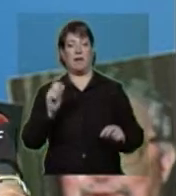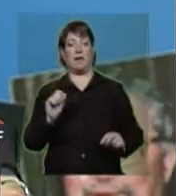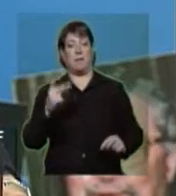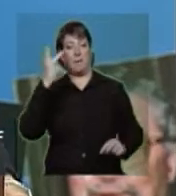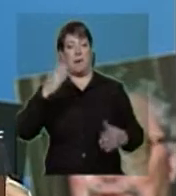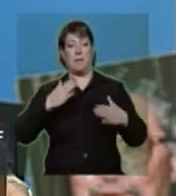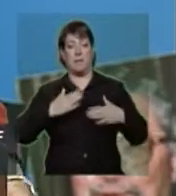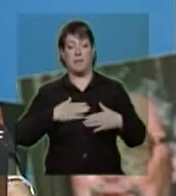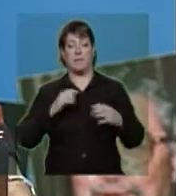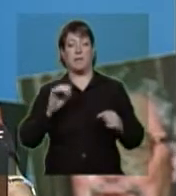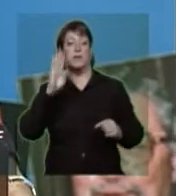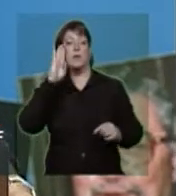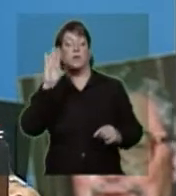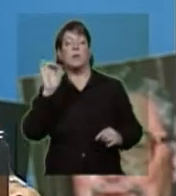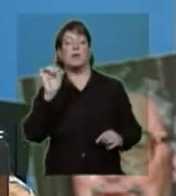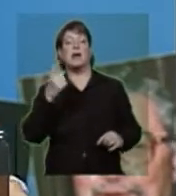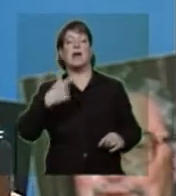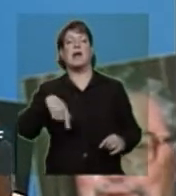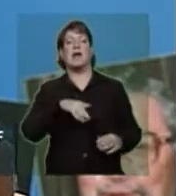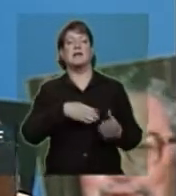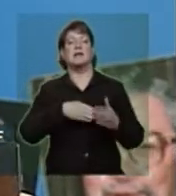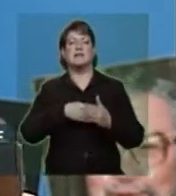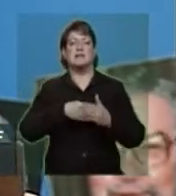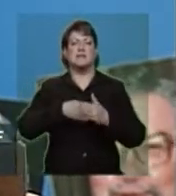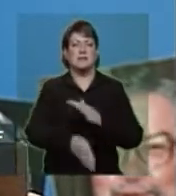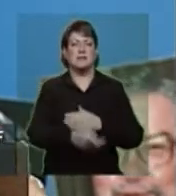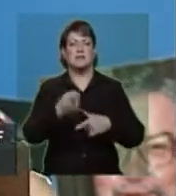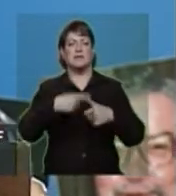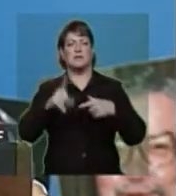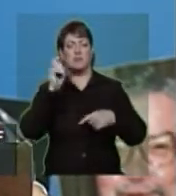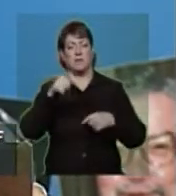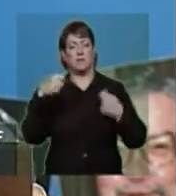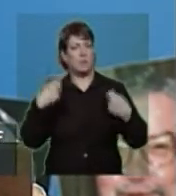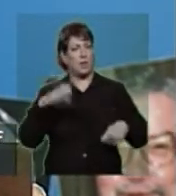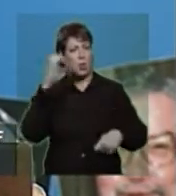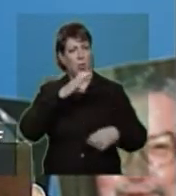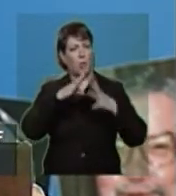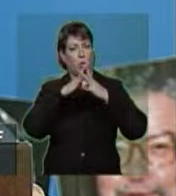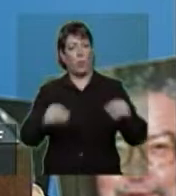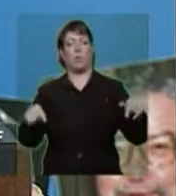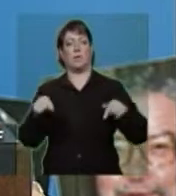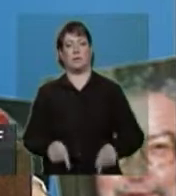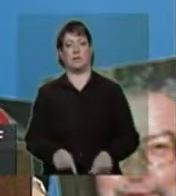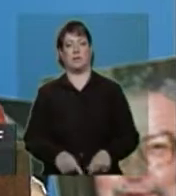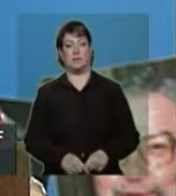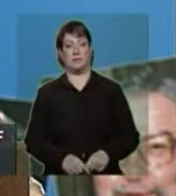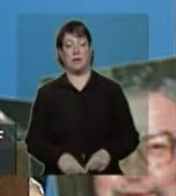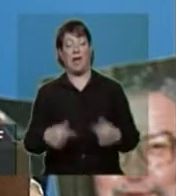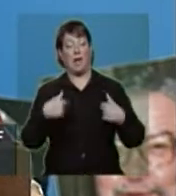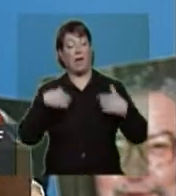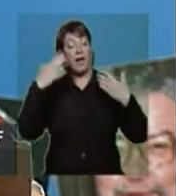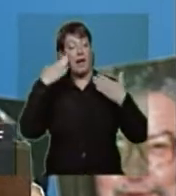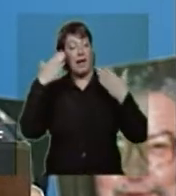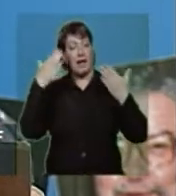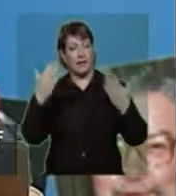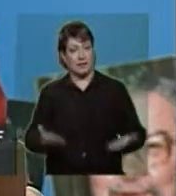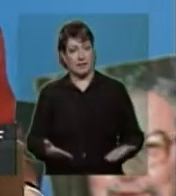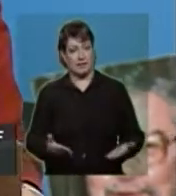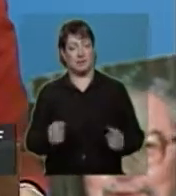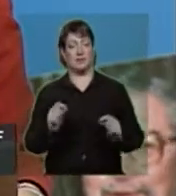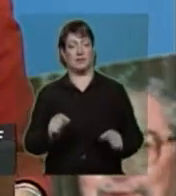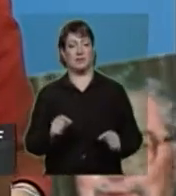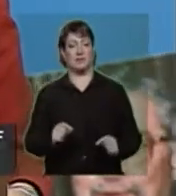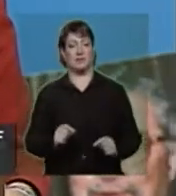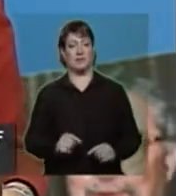quais são esses entraves e como é urgente rompê-los. Eu agradeço